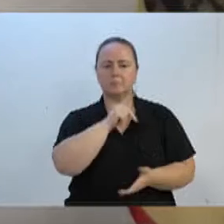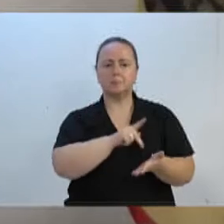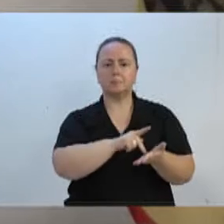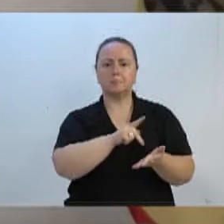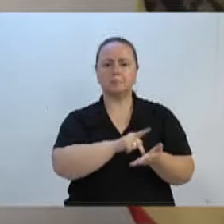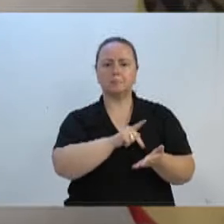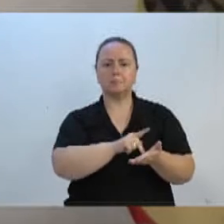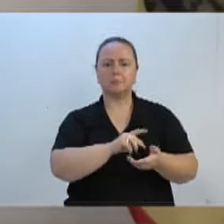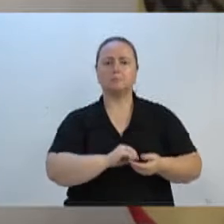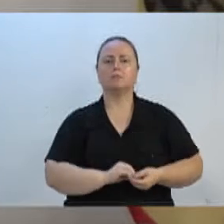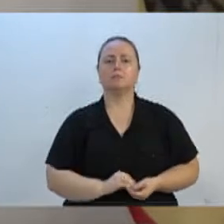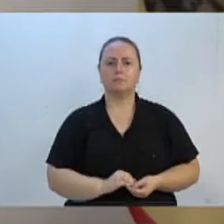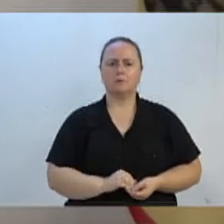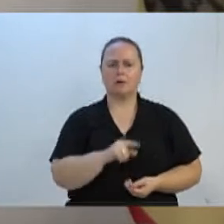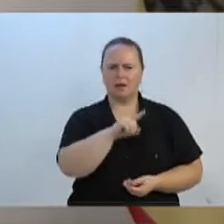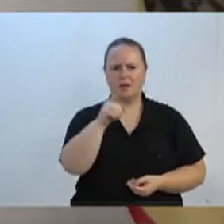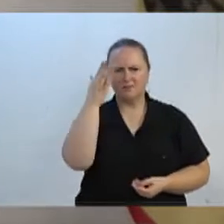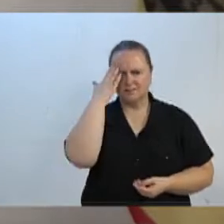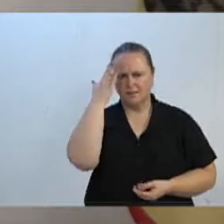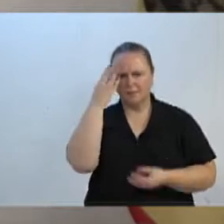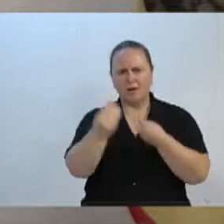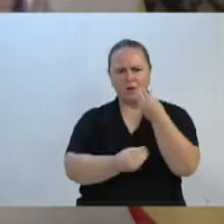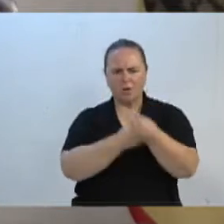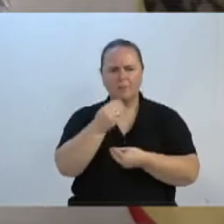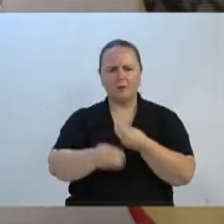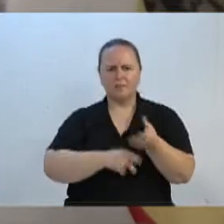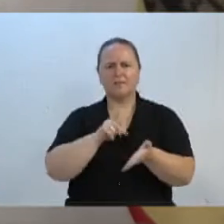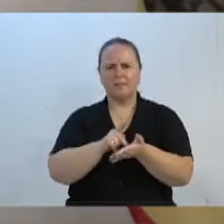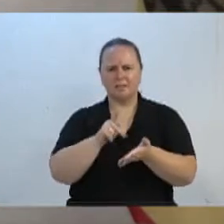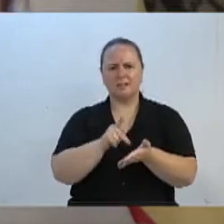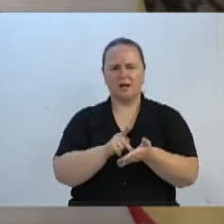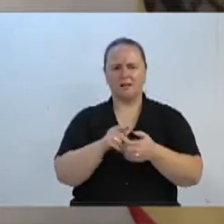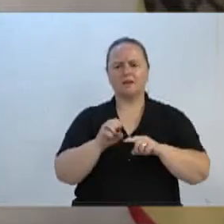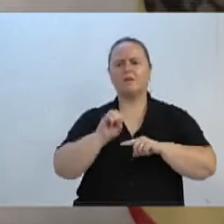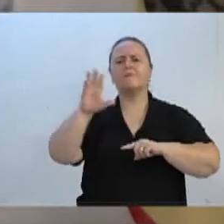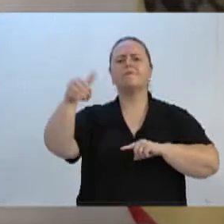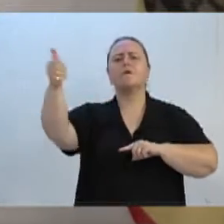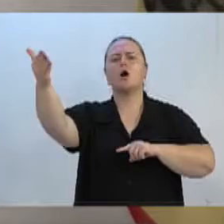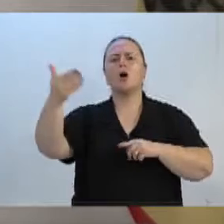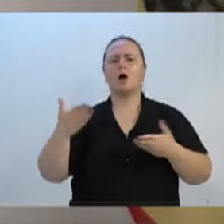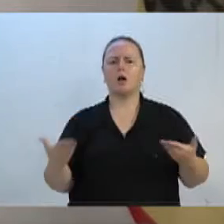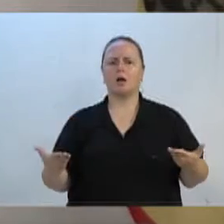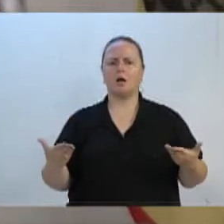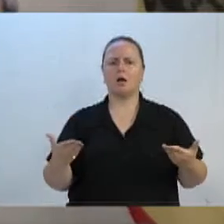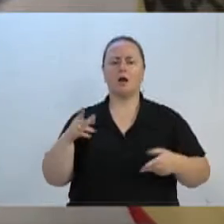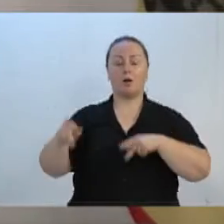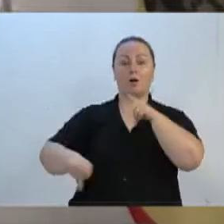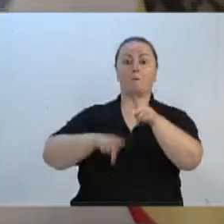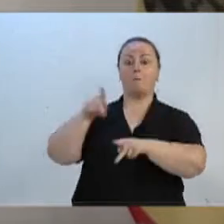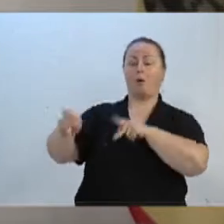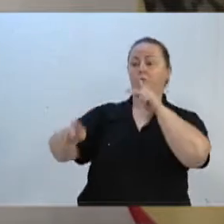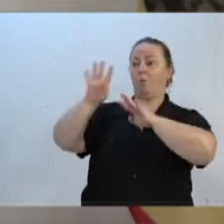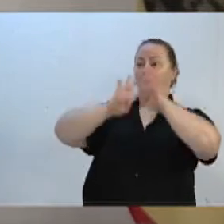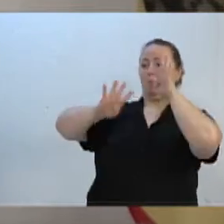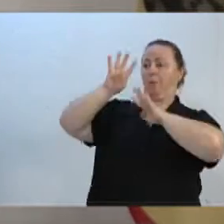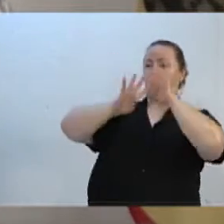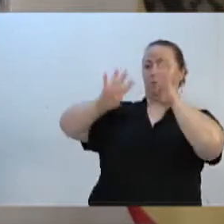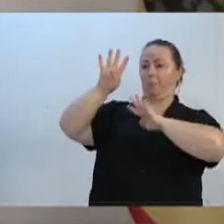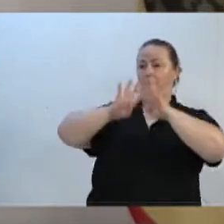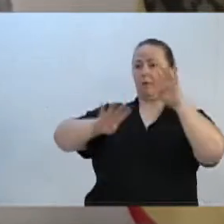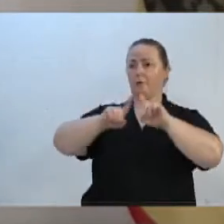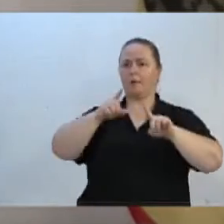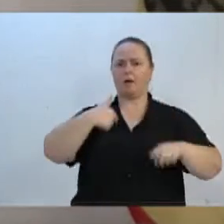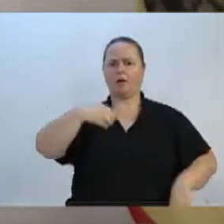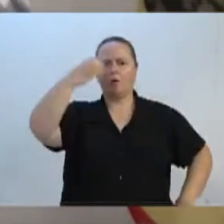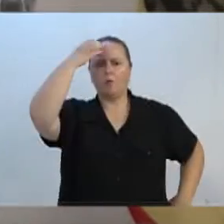para a rua e ouvir a população para ver. E eu estou cansado de ouvir a população criticar por coisas que não sou culpado,